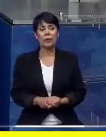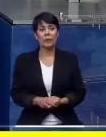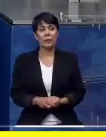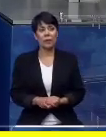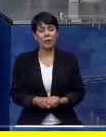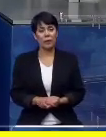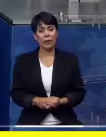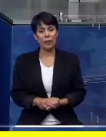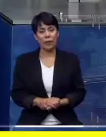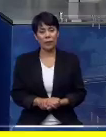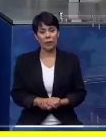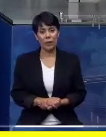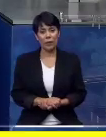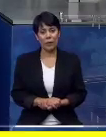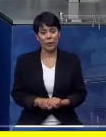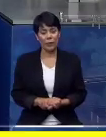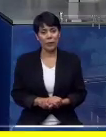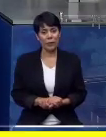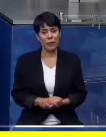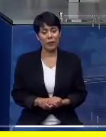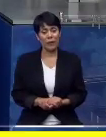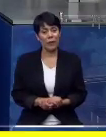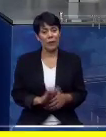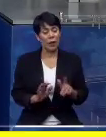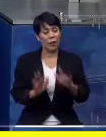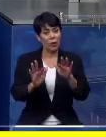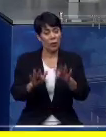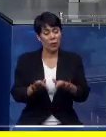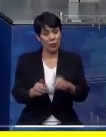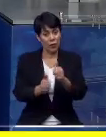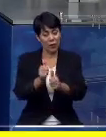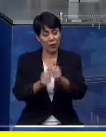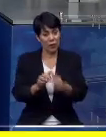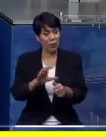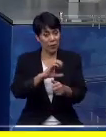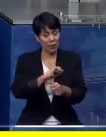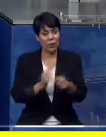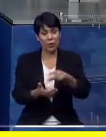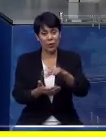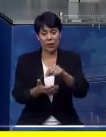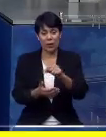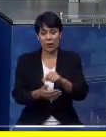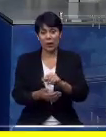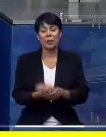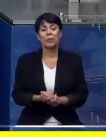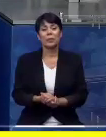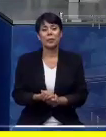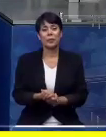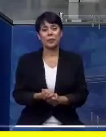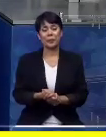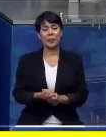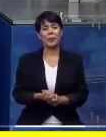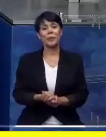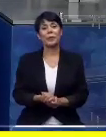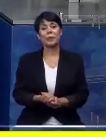atento, na sequência, o sorteio do time do coração, que integra a modalidade Time Mania.